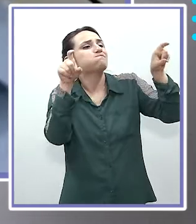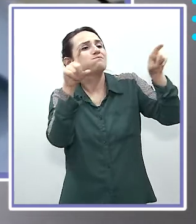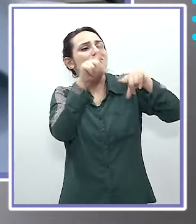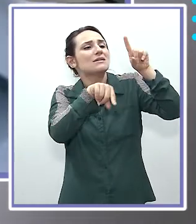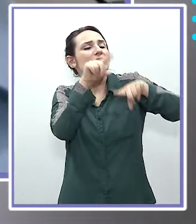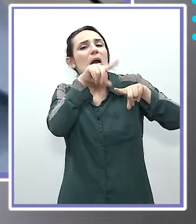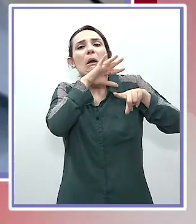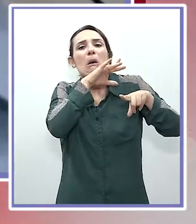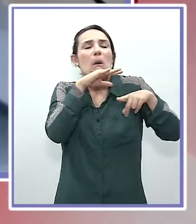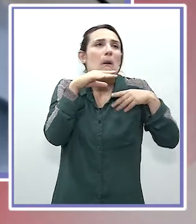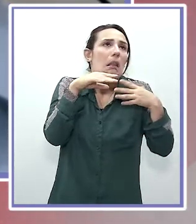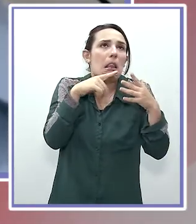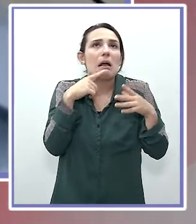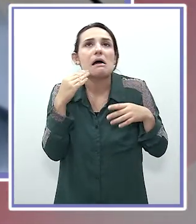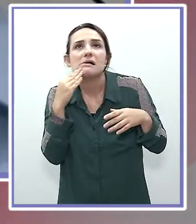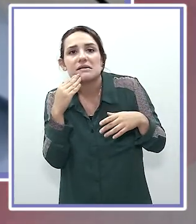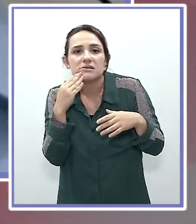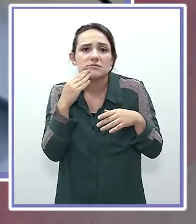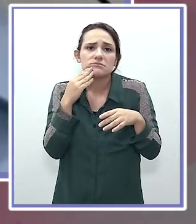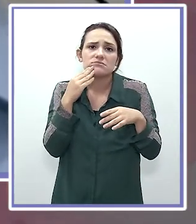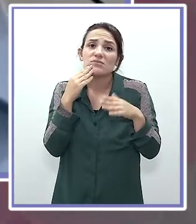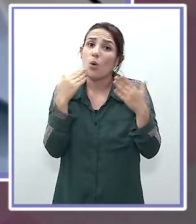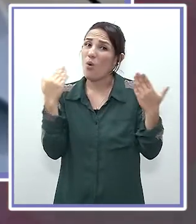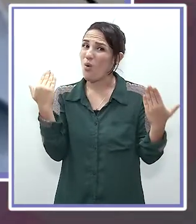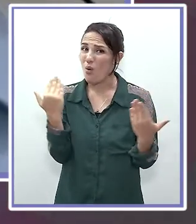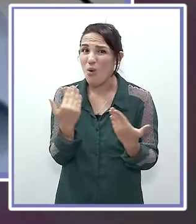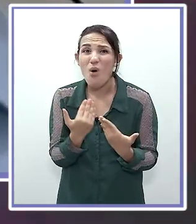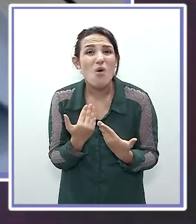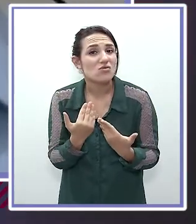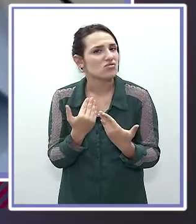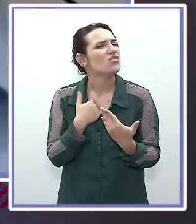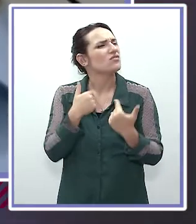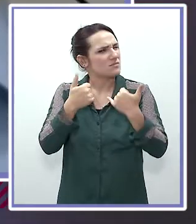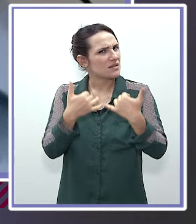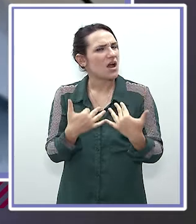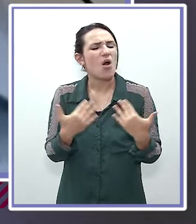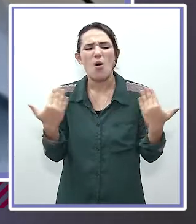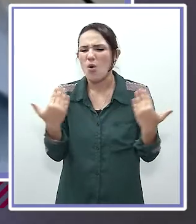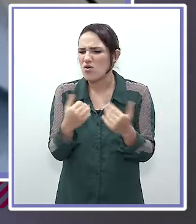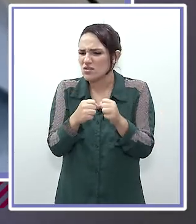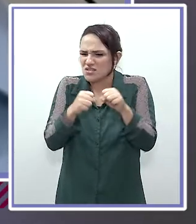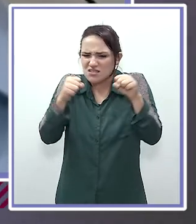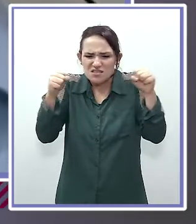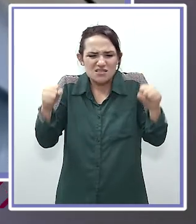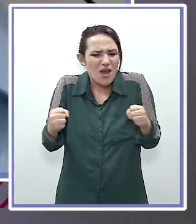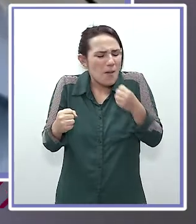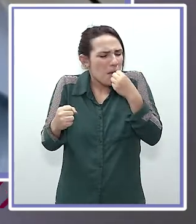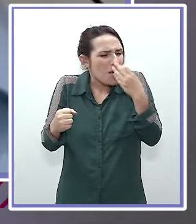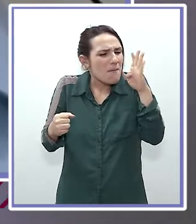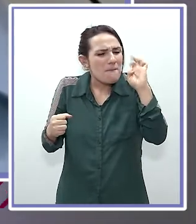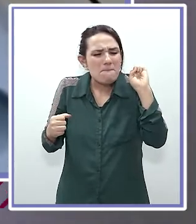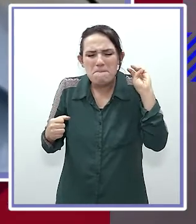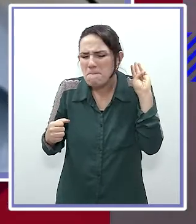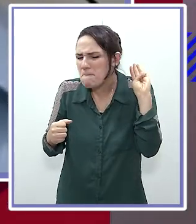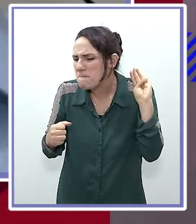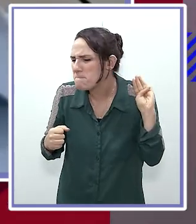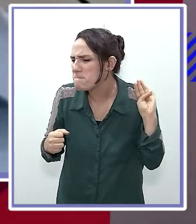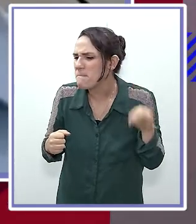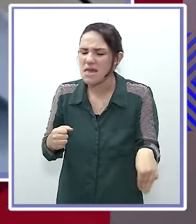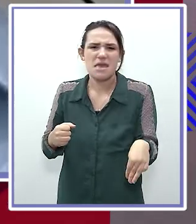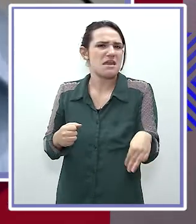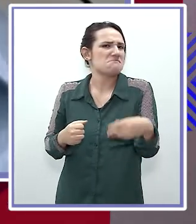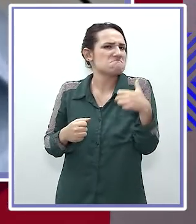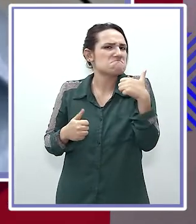Então, o nosso sistema hoje, ele está muito, usando uma palavra assim, muito redondo, ele funciona muito bem, a gente